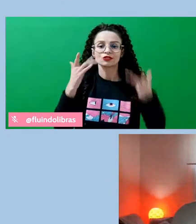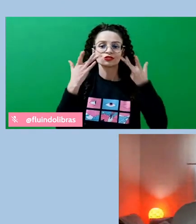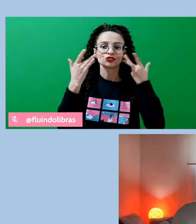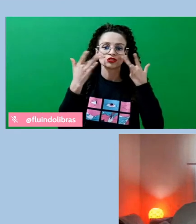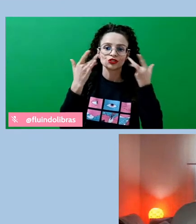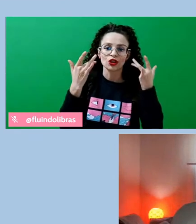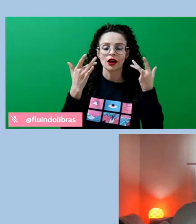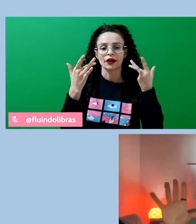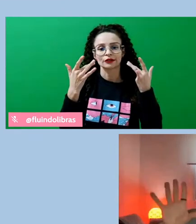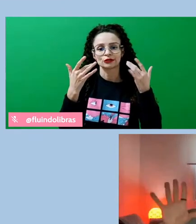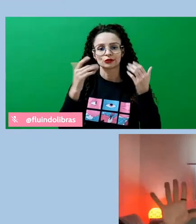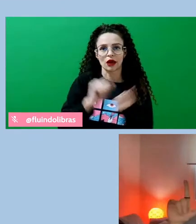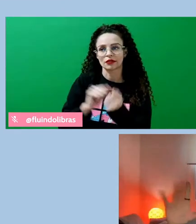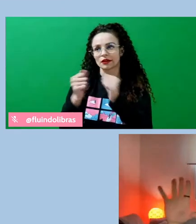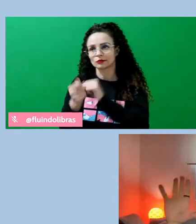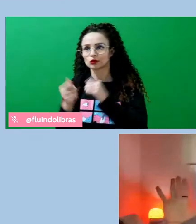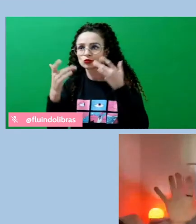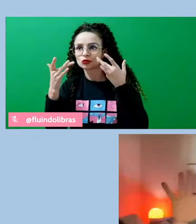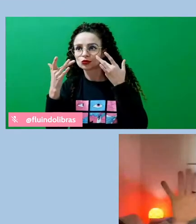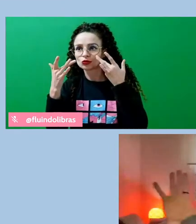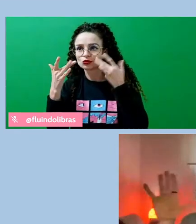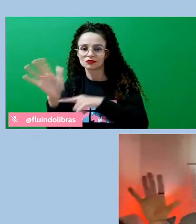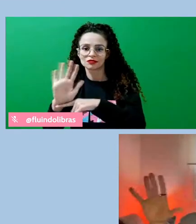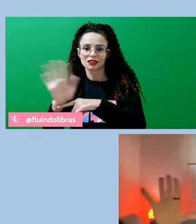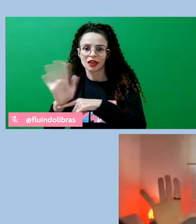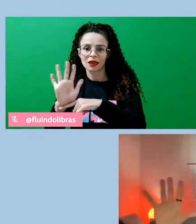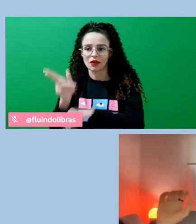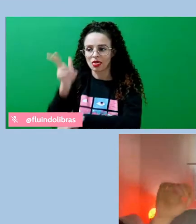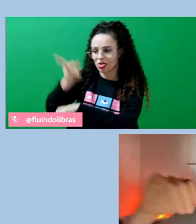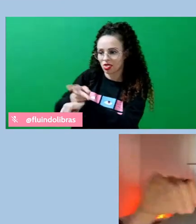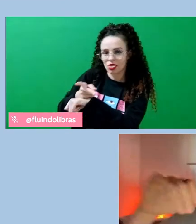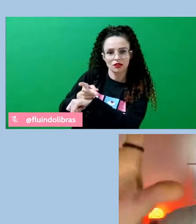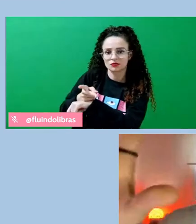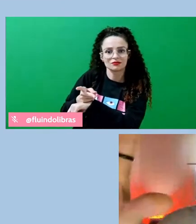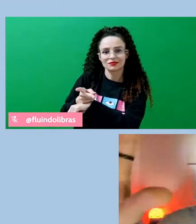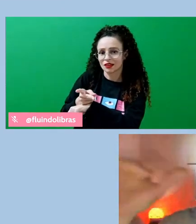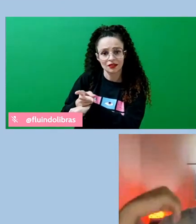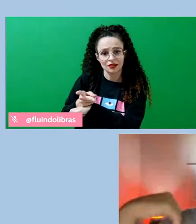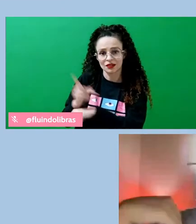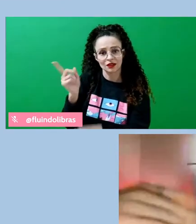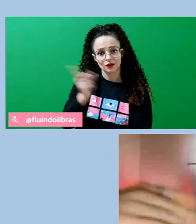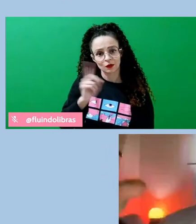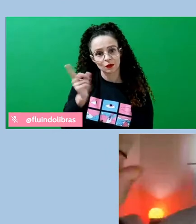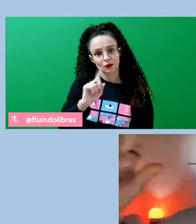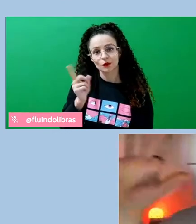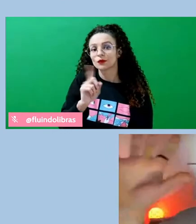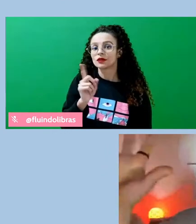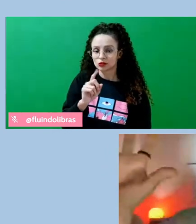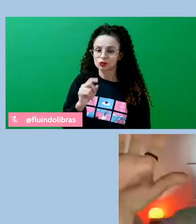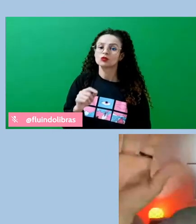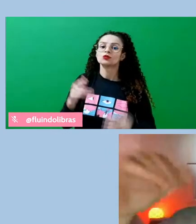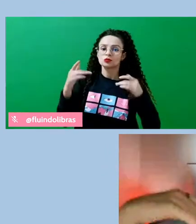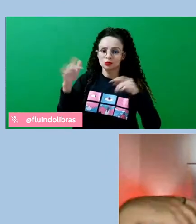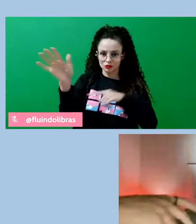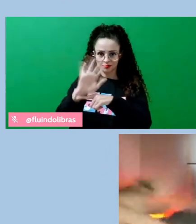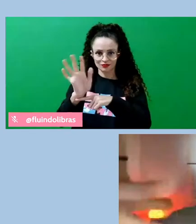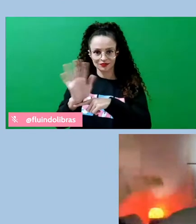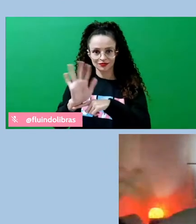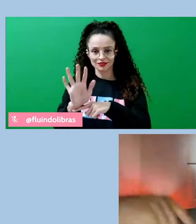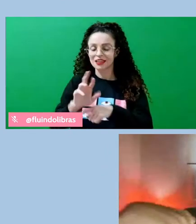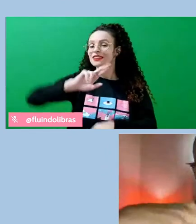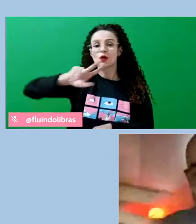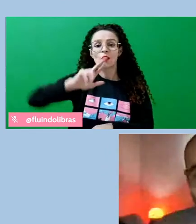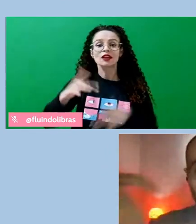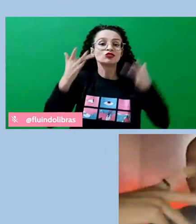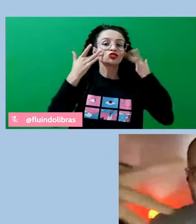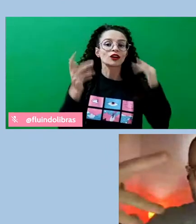simplesmente se adaptou ao cinema e ficou lá na plateia e ficou filmando, né, o teatro. Não, Teatro ele entrou no filmado, né? palco, né, o cinema. Não era teatro filmado, exatamente, ele